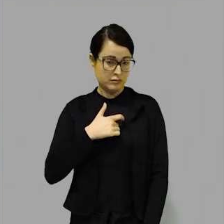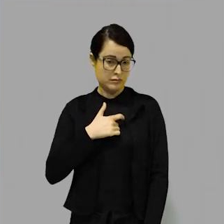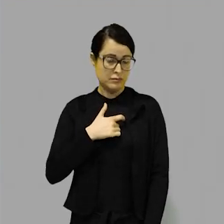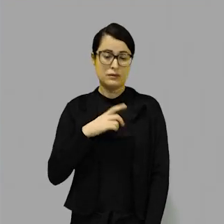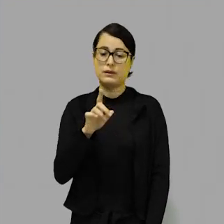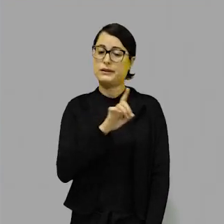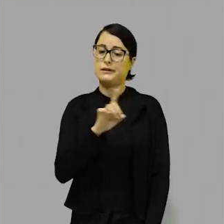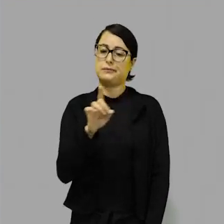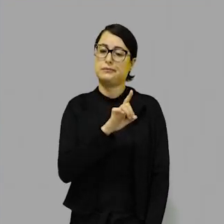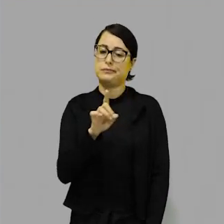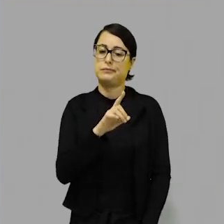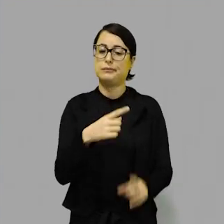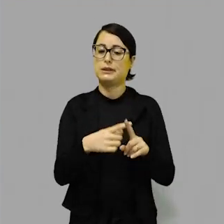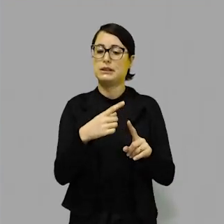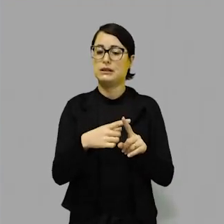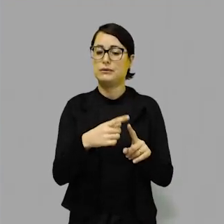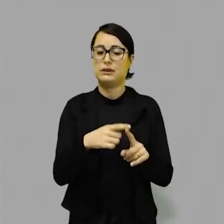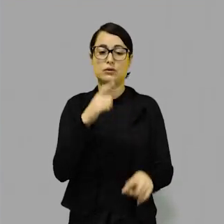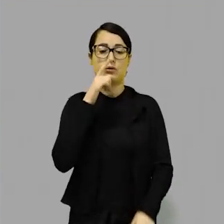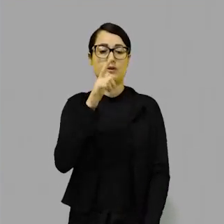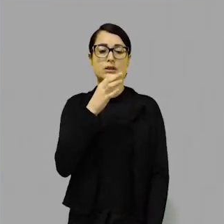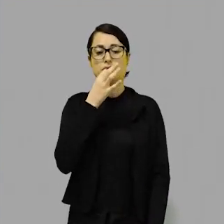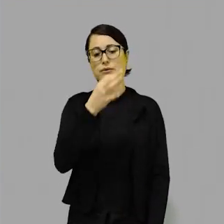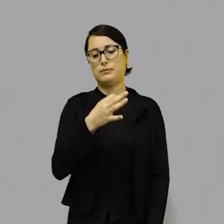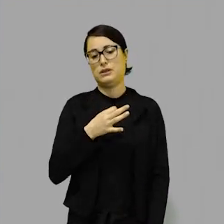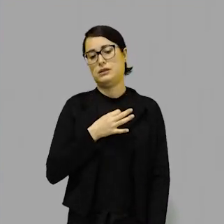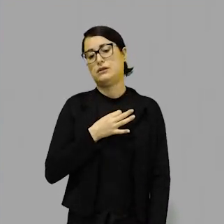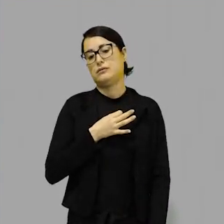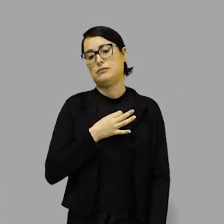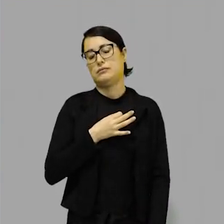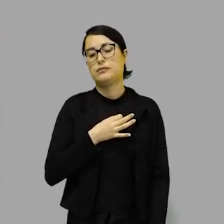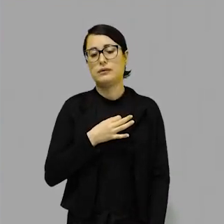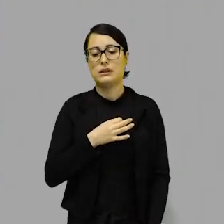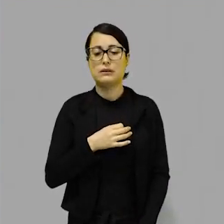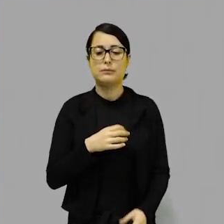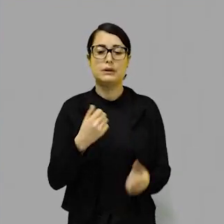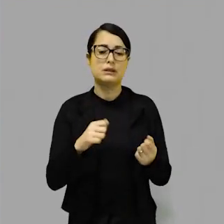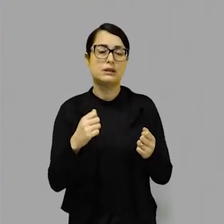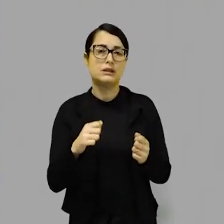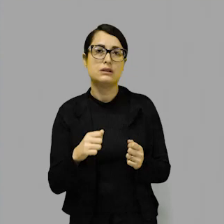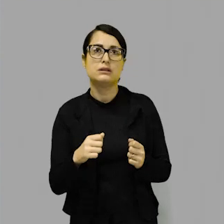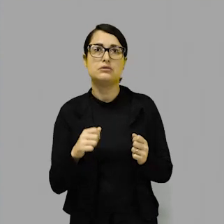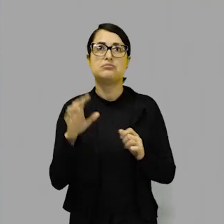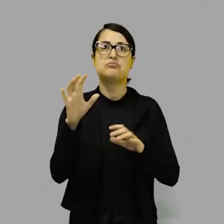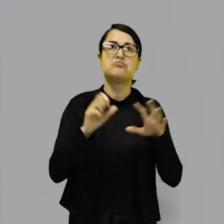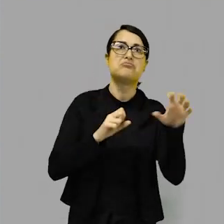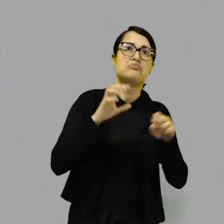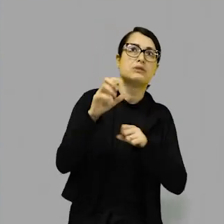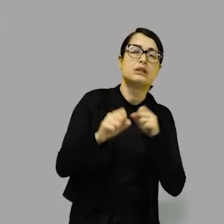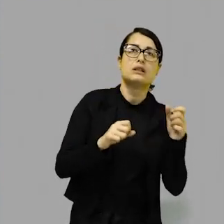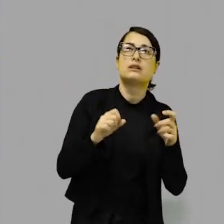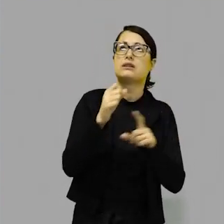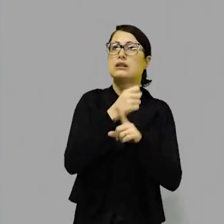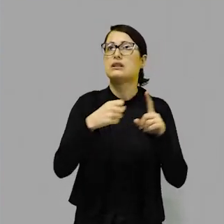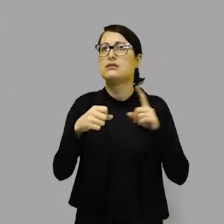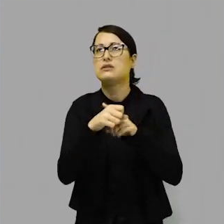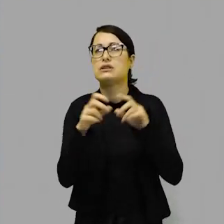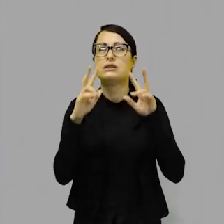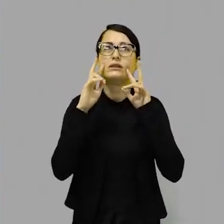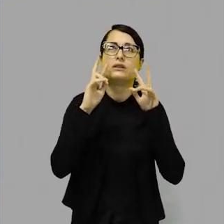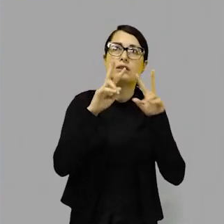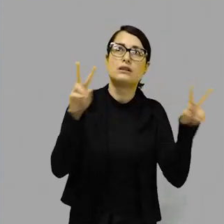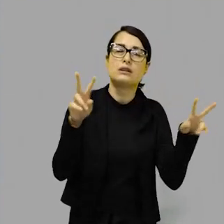para tu conseguir ter essa opinião, você precisa de referências do que acontece na sociedade. Você precisa de uma